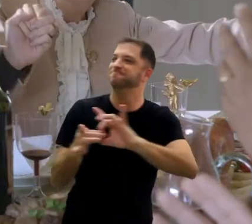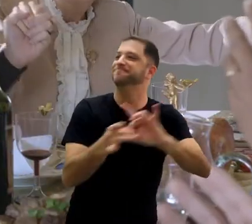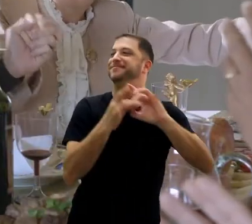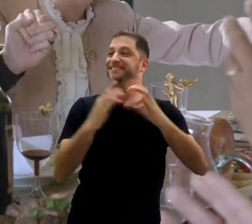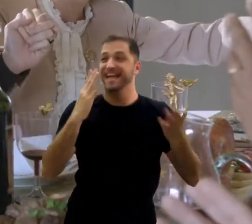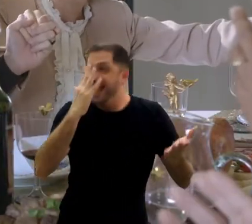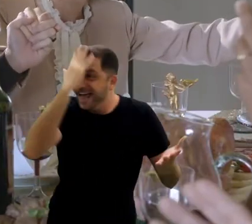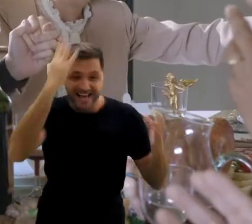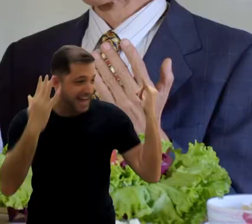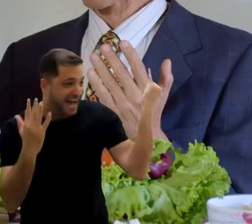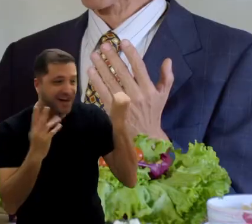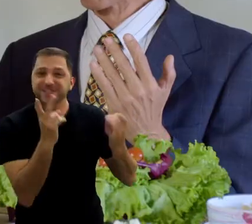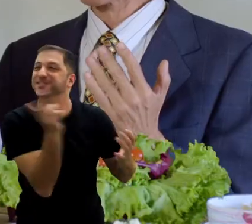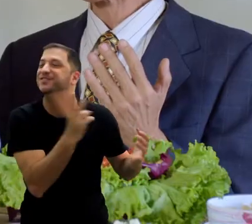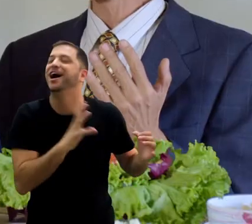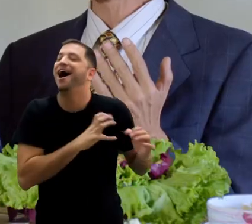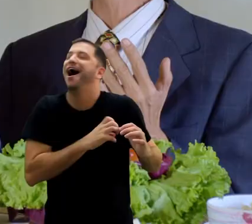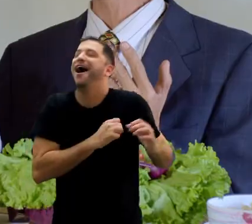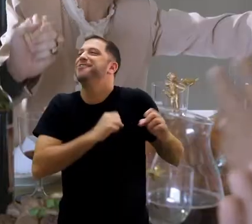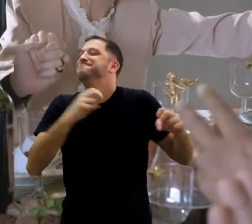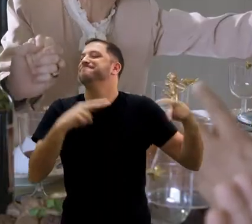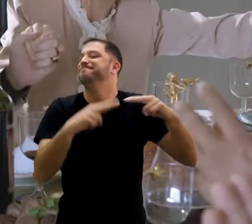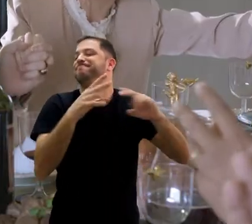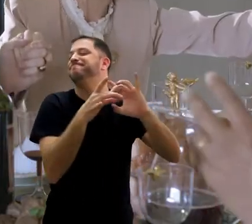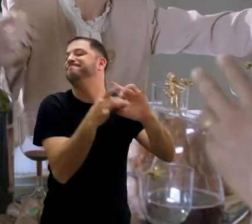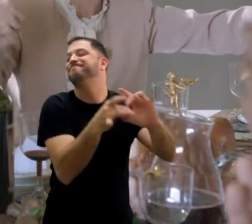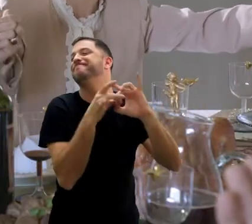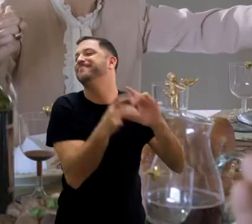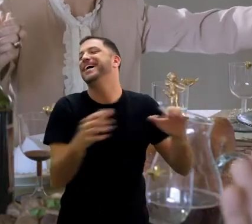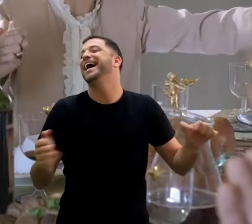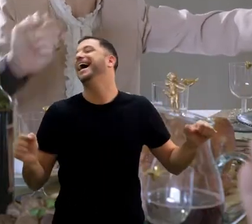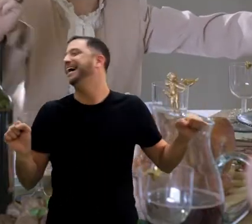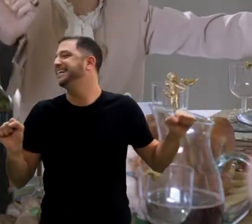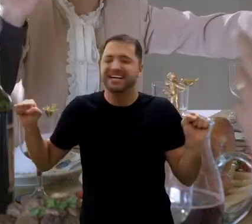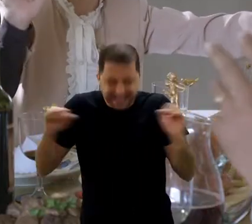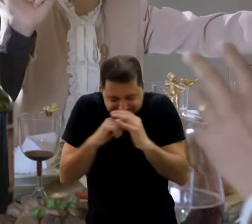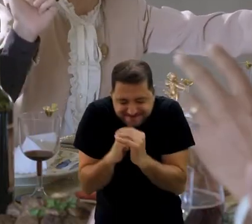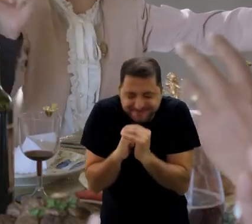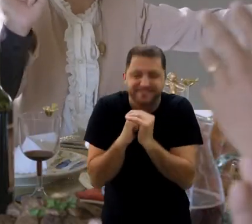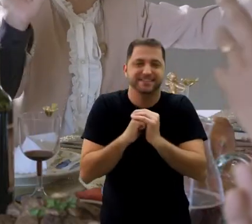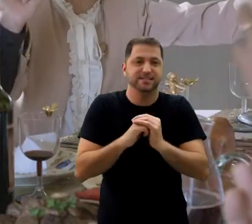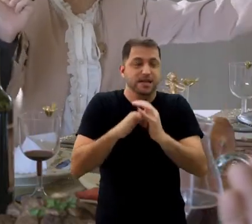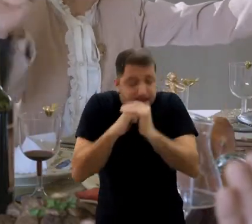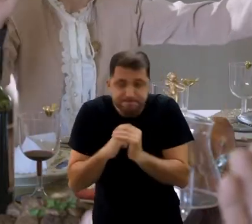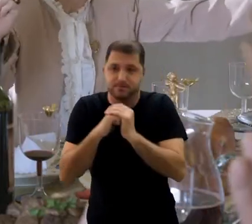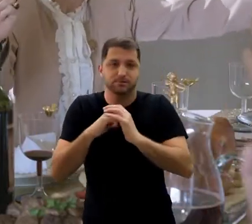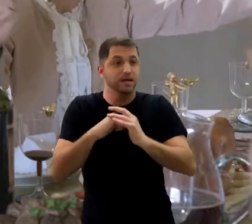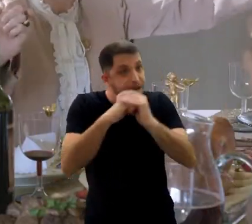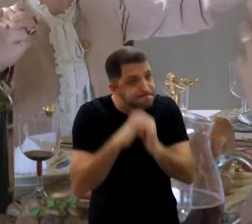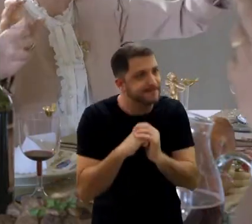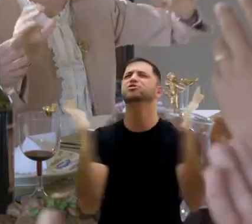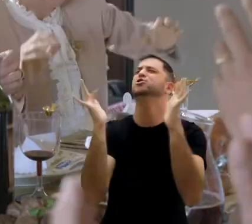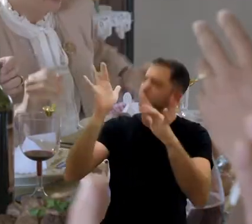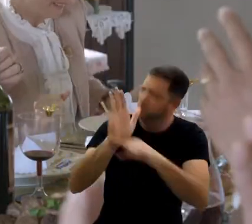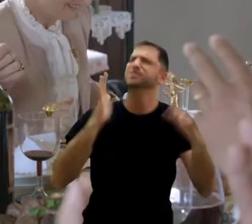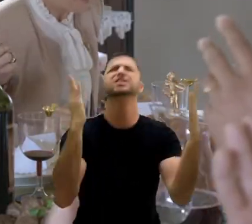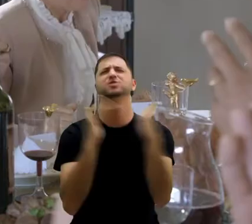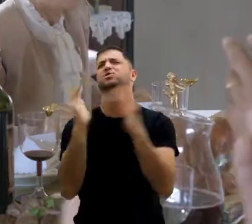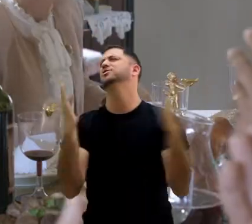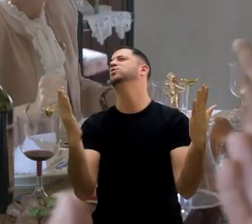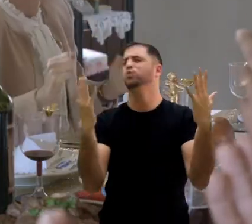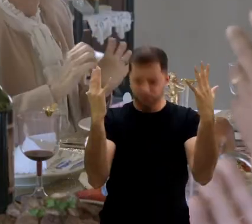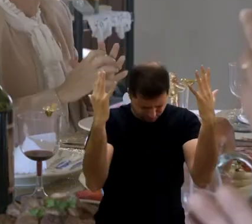estarmos todos juntos. E pelo amor de Inês e Jadel, palavra da salvação, glória ao Senhor. Amém? Amém? Amém?